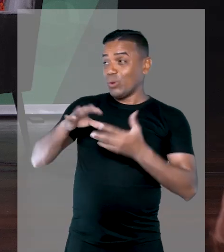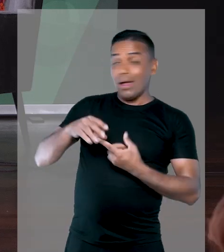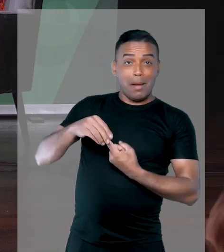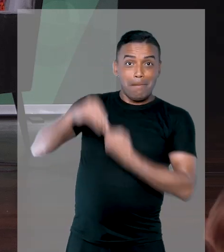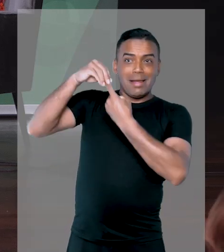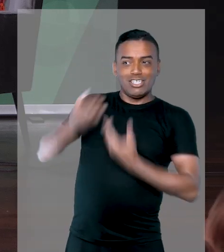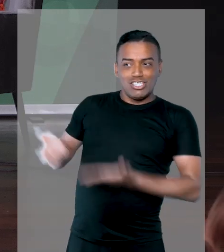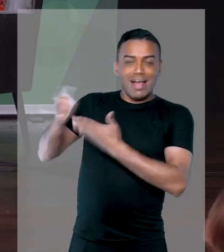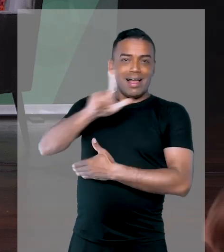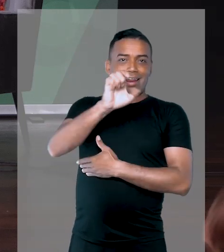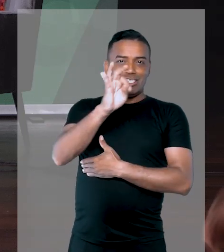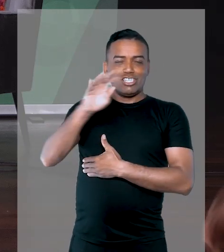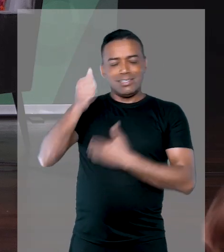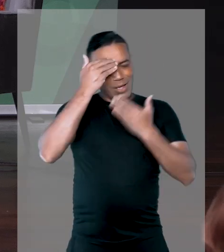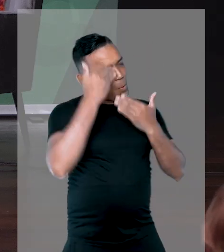Muito obrigada.